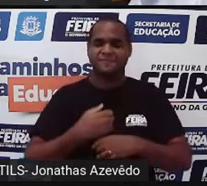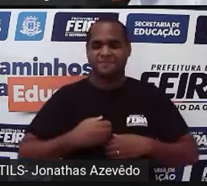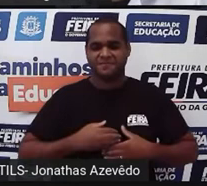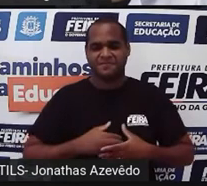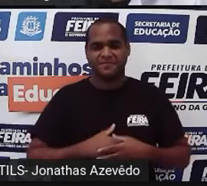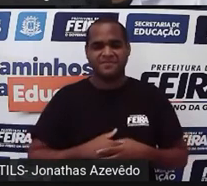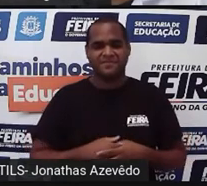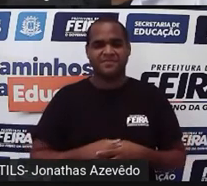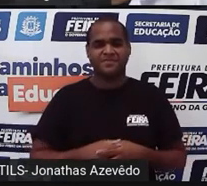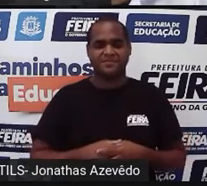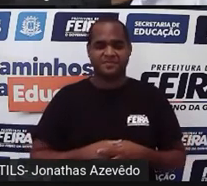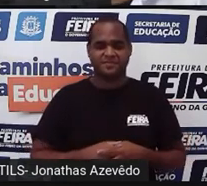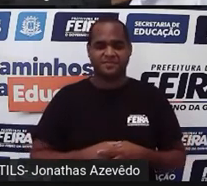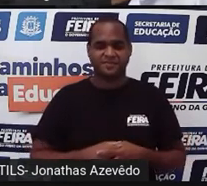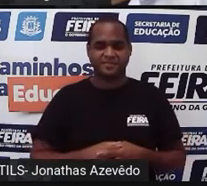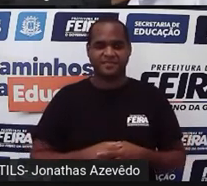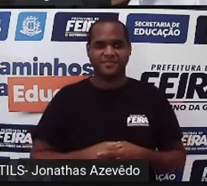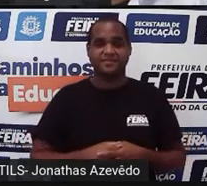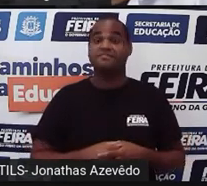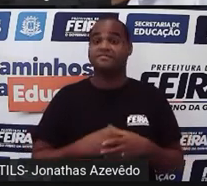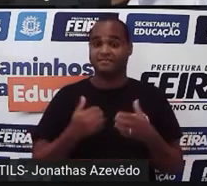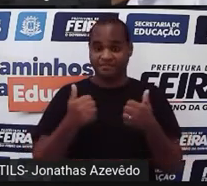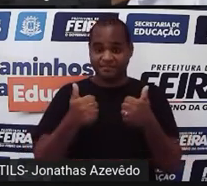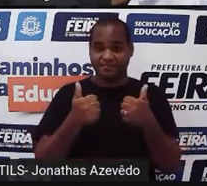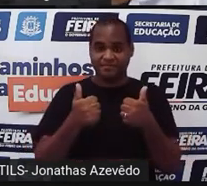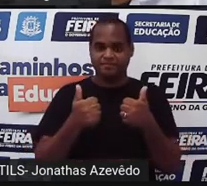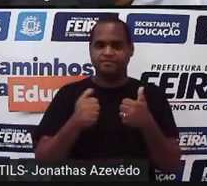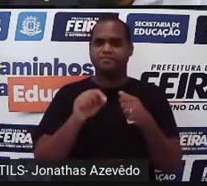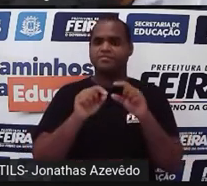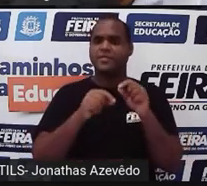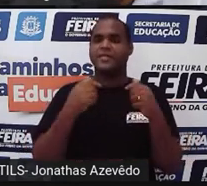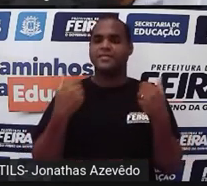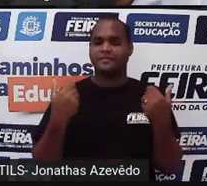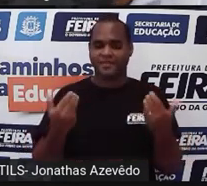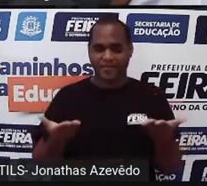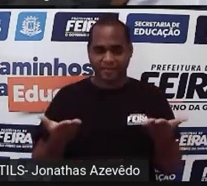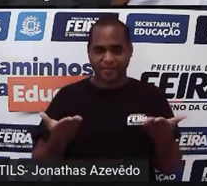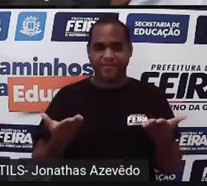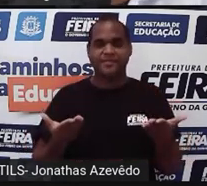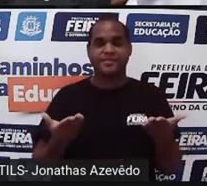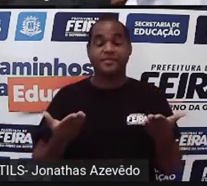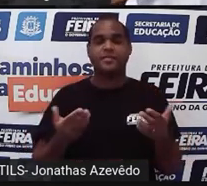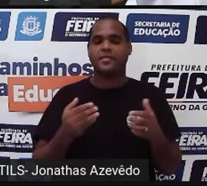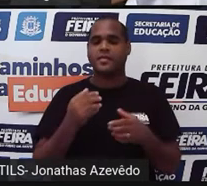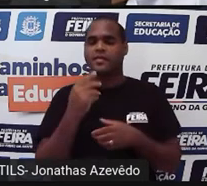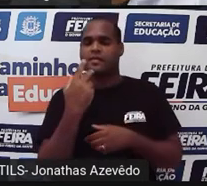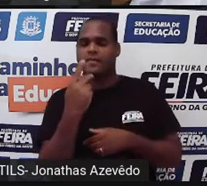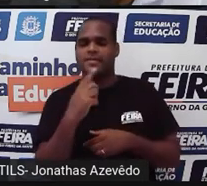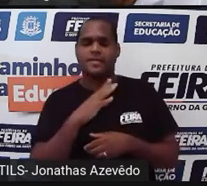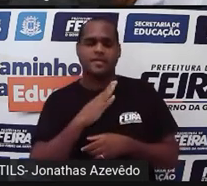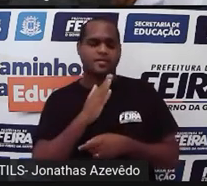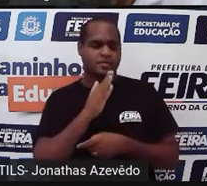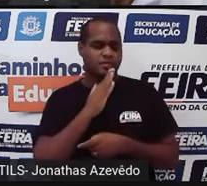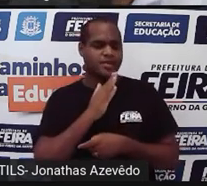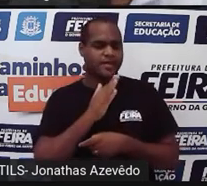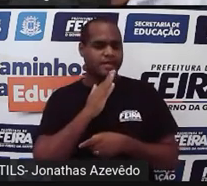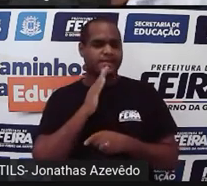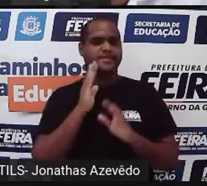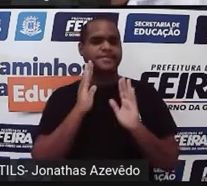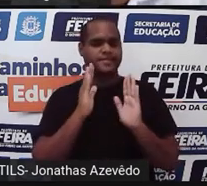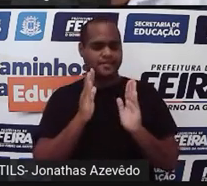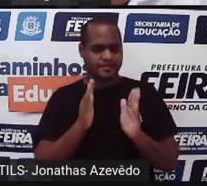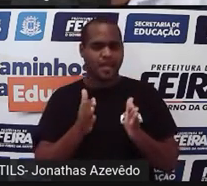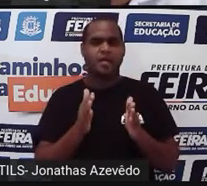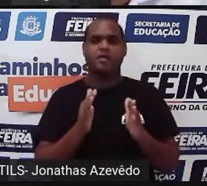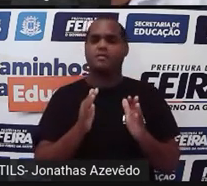matemática e história ao mesmo tempo. Tá bom? Então, já que a gente conhece a situação,